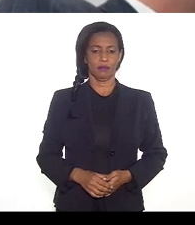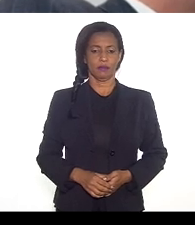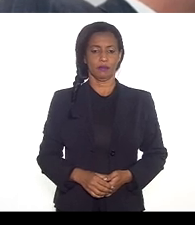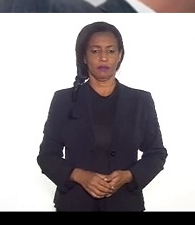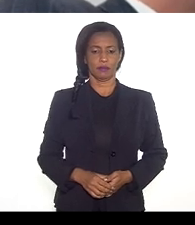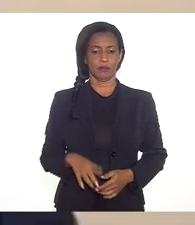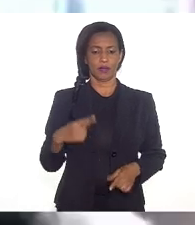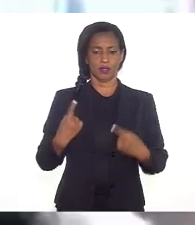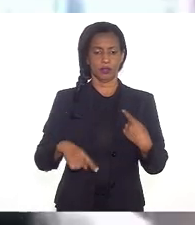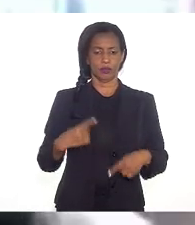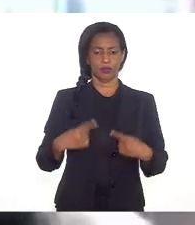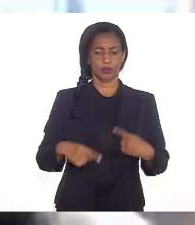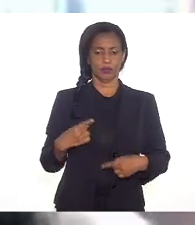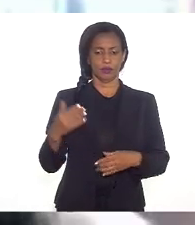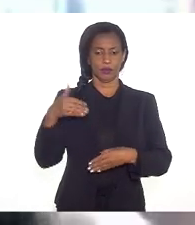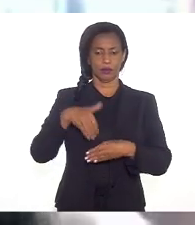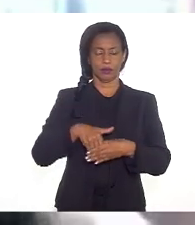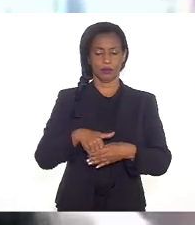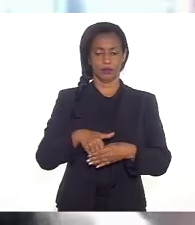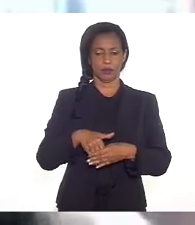Tá em discussão, em